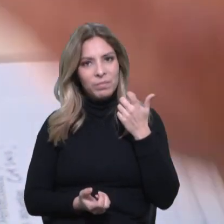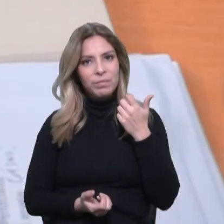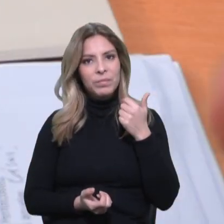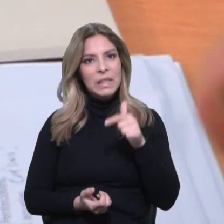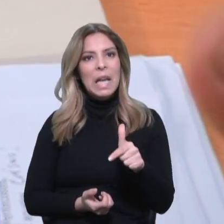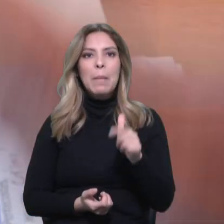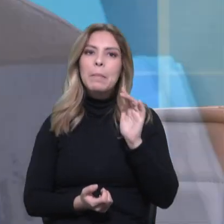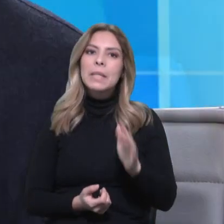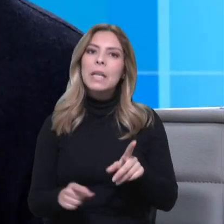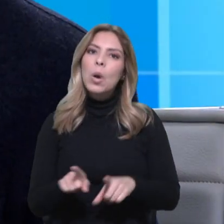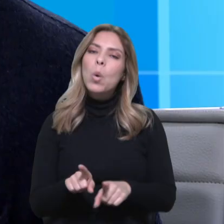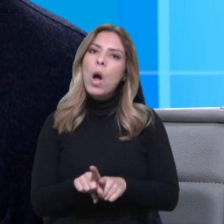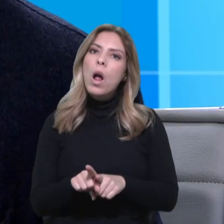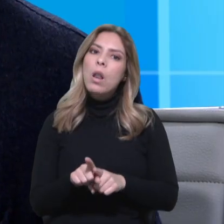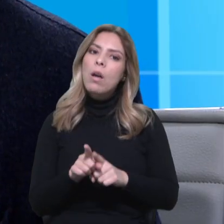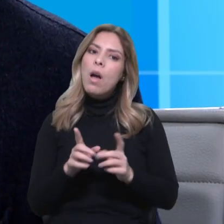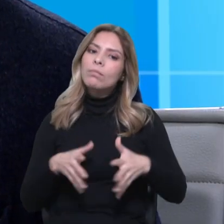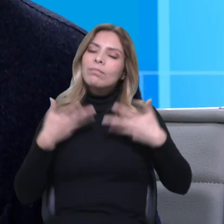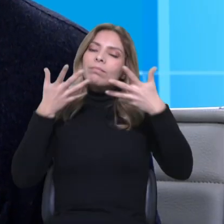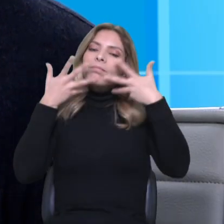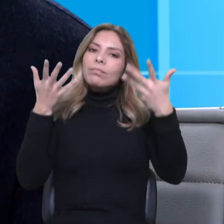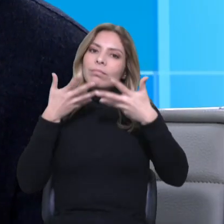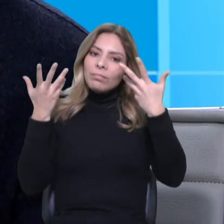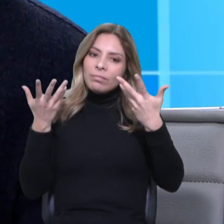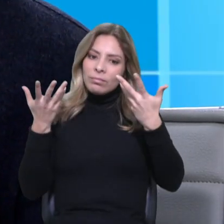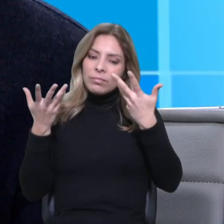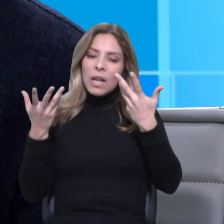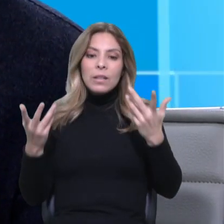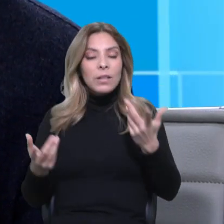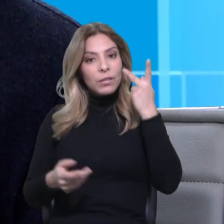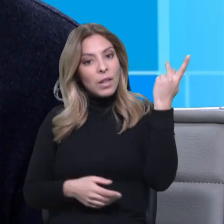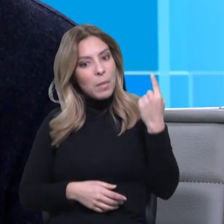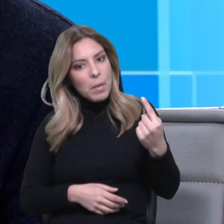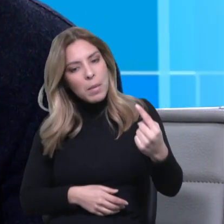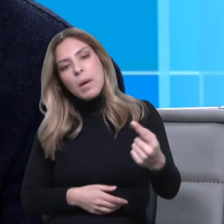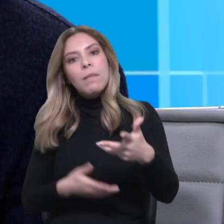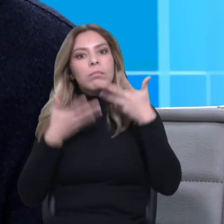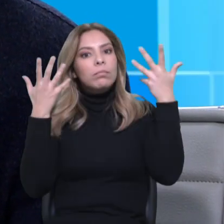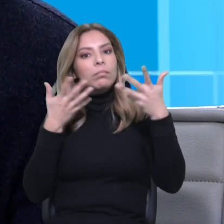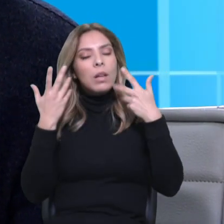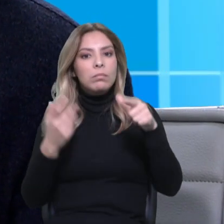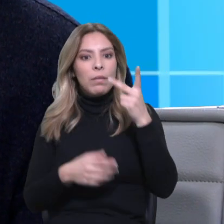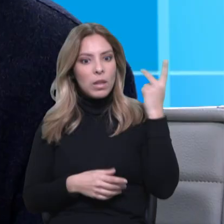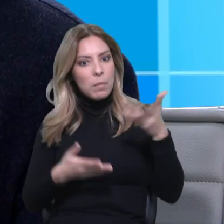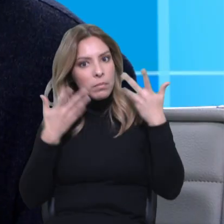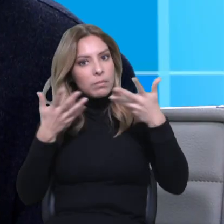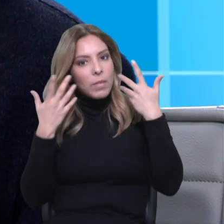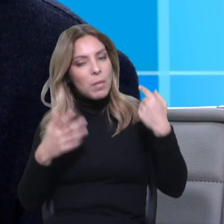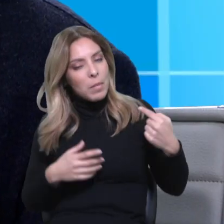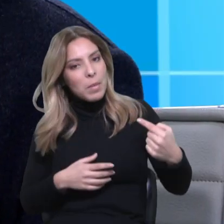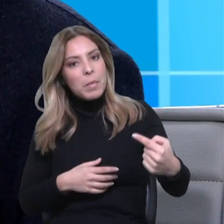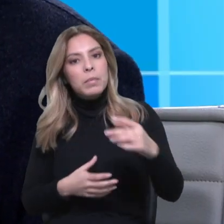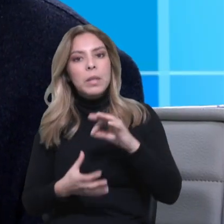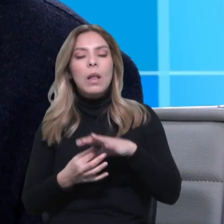na harmonia. E a harmonia é um dom do Espírito Santo. E, de facto, quanto mais nós vivemos na harmonia, ou quanto mais nós